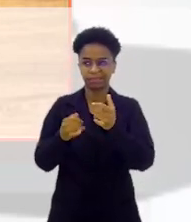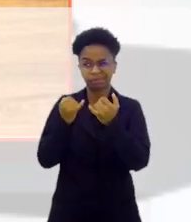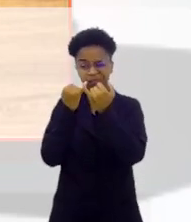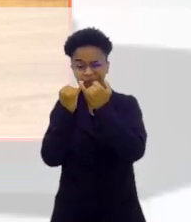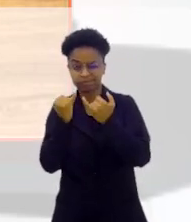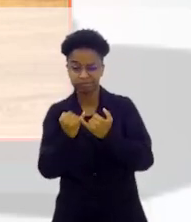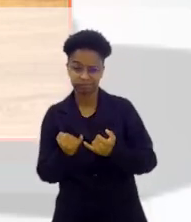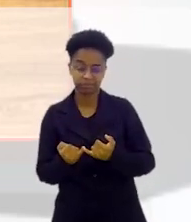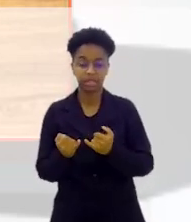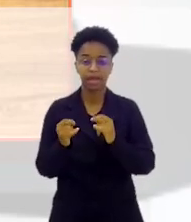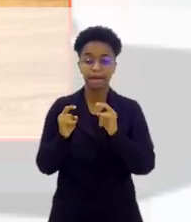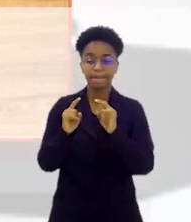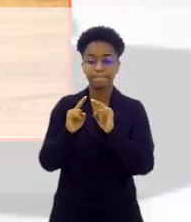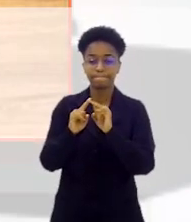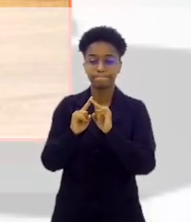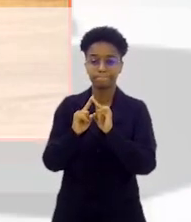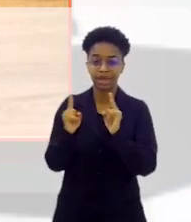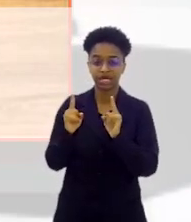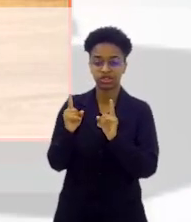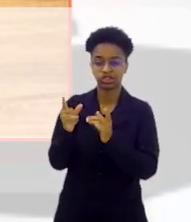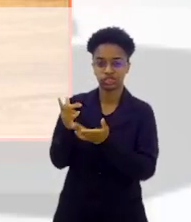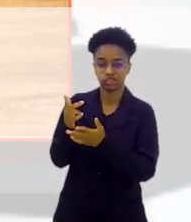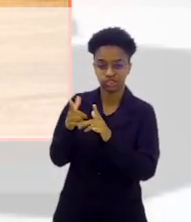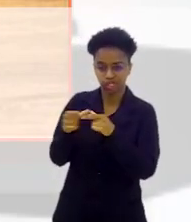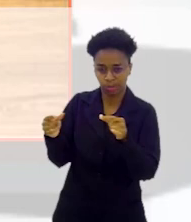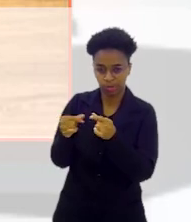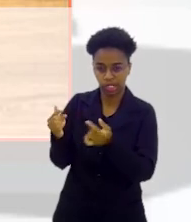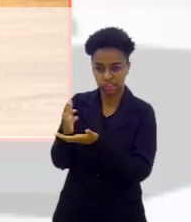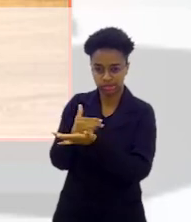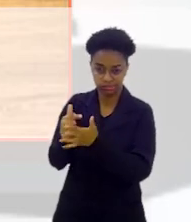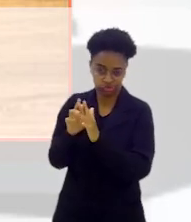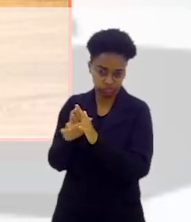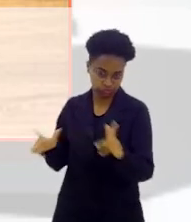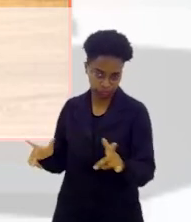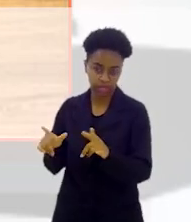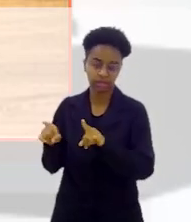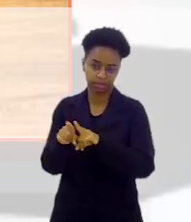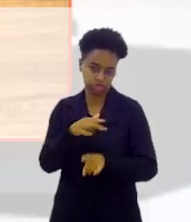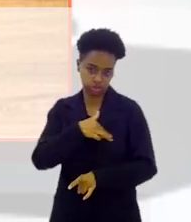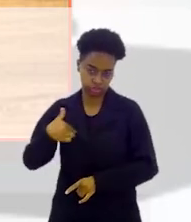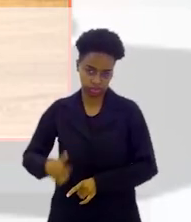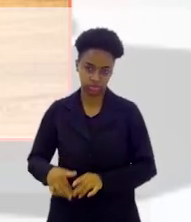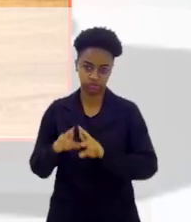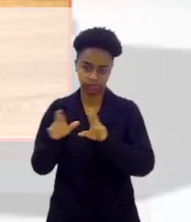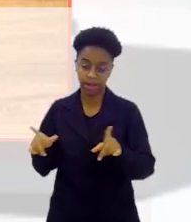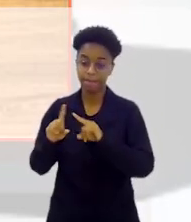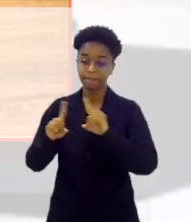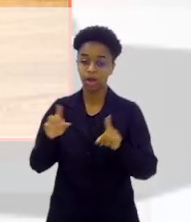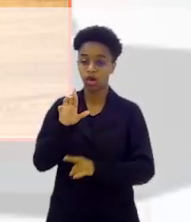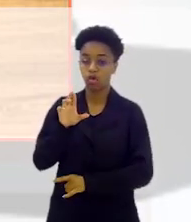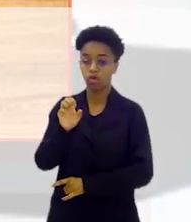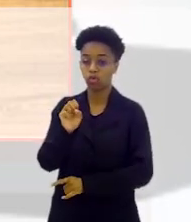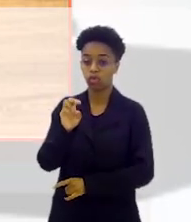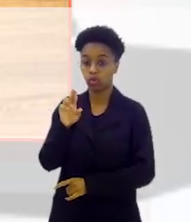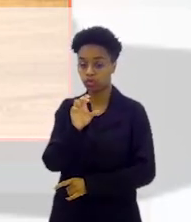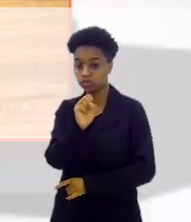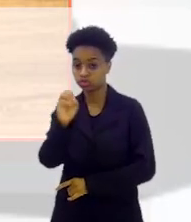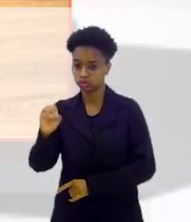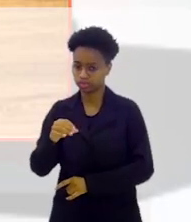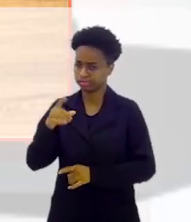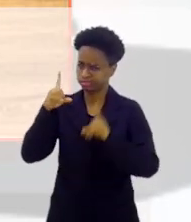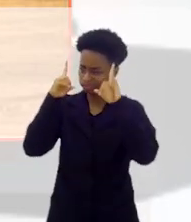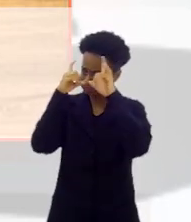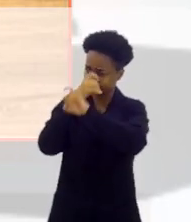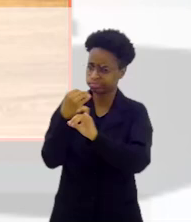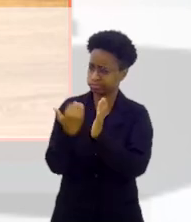serem tão diferentes quanto são os ideogramas de japonês, de chinês também, mas o russo é